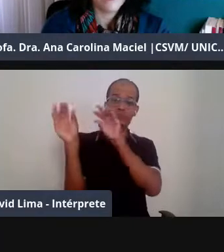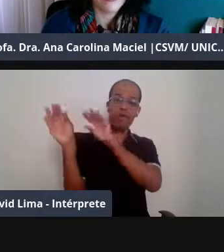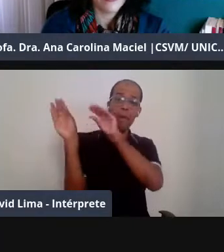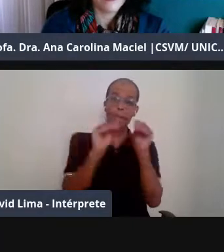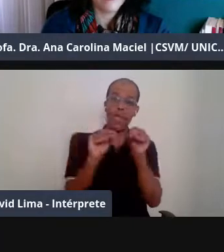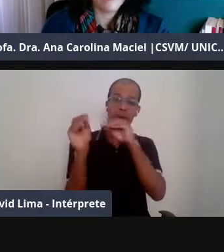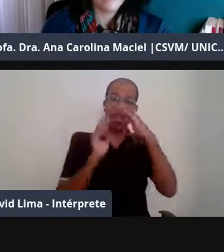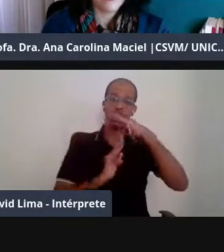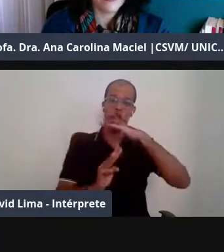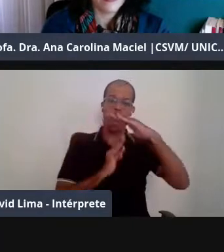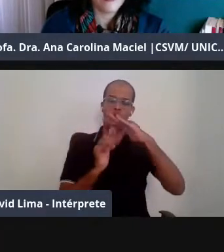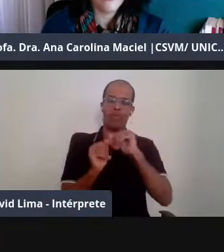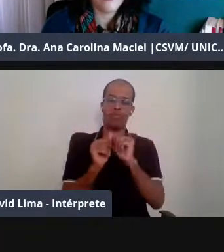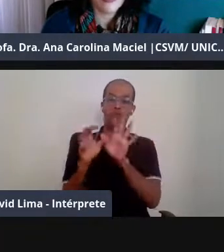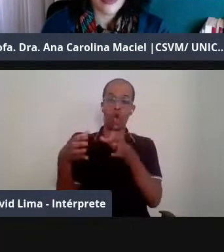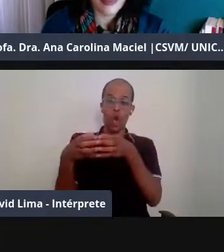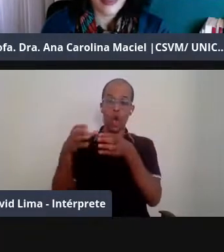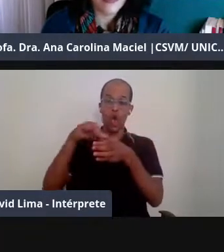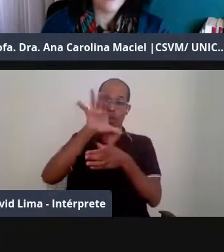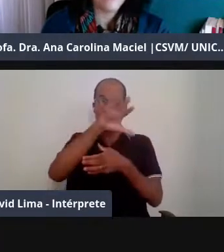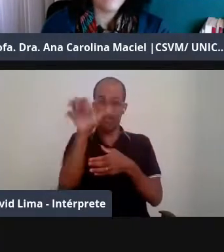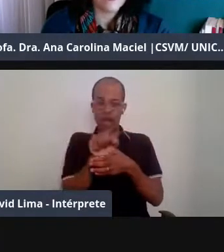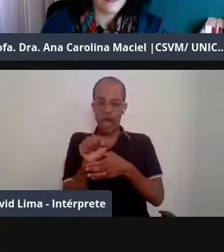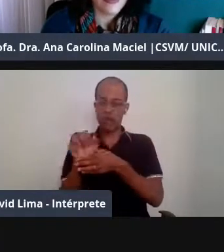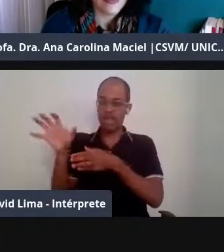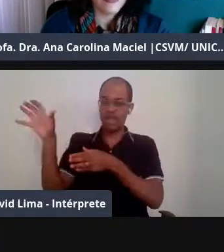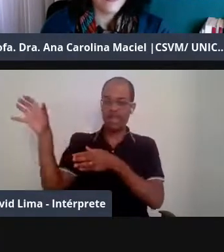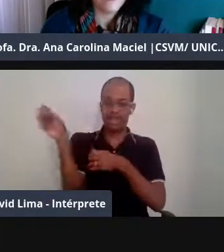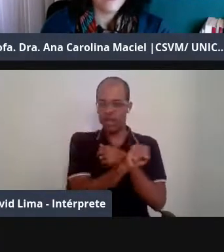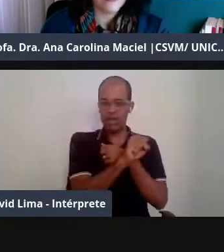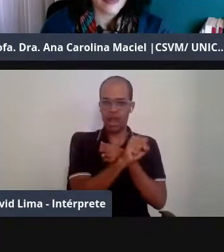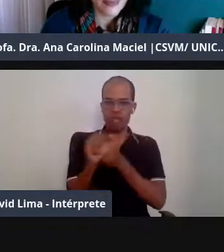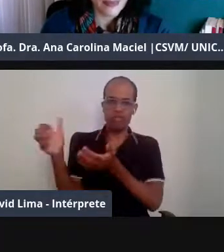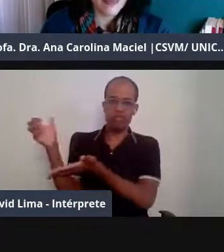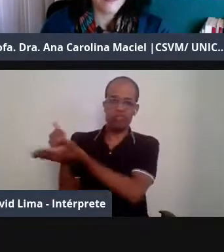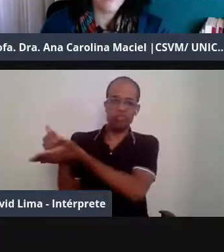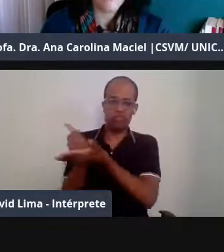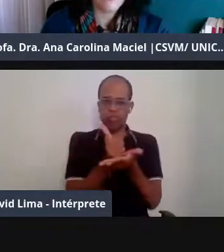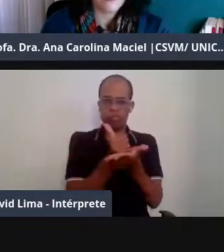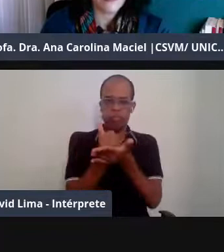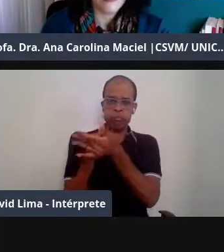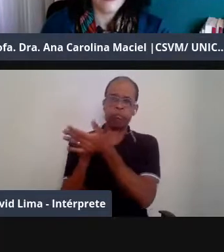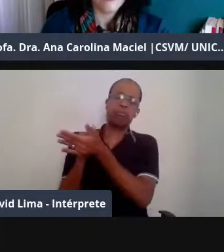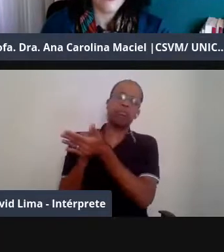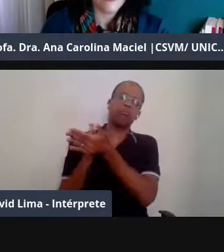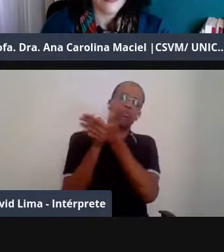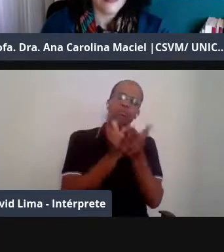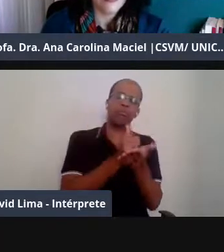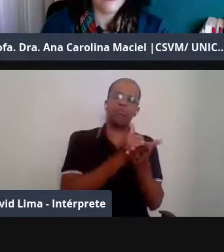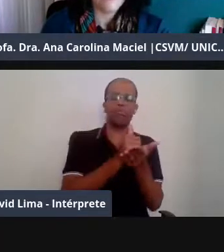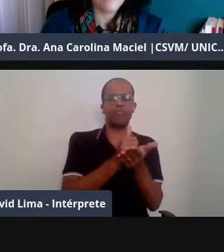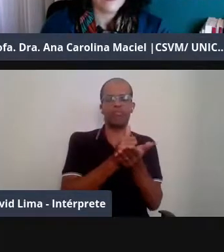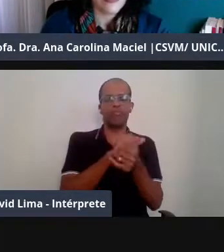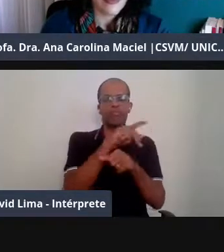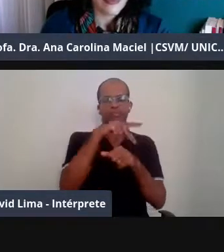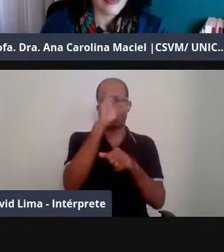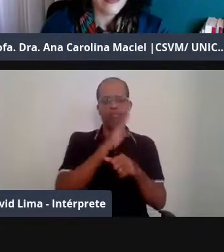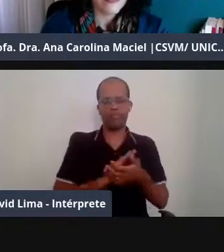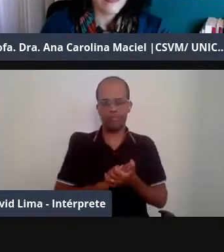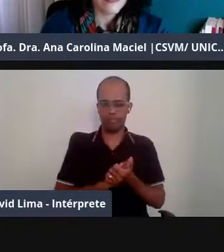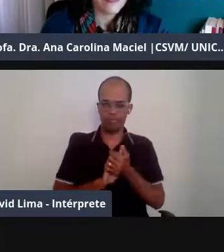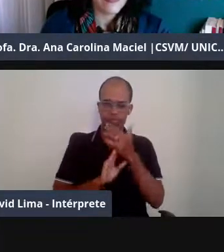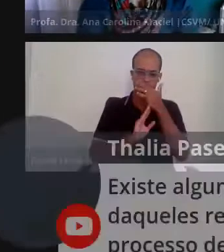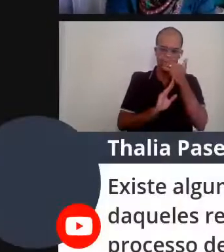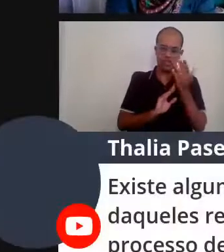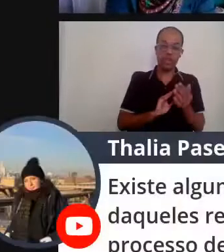os povos africanos foram sequestrados de seus países. Tem outro que diz, quem realmente estava aqui são os